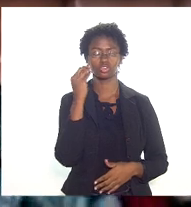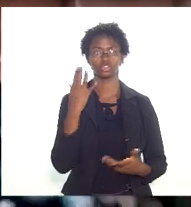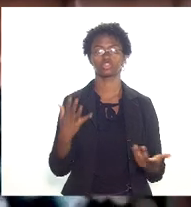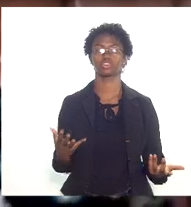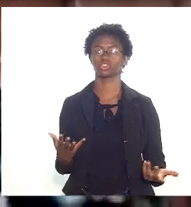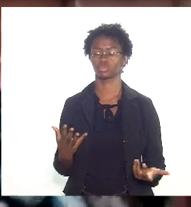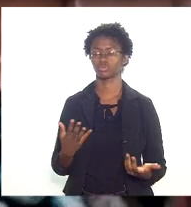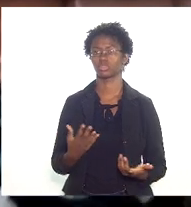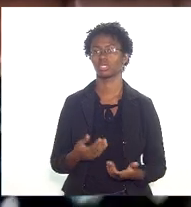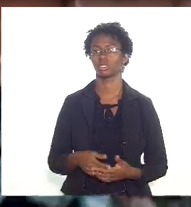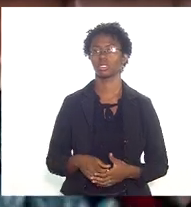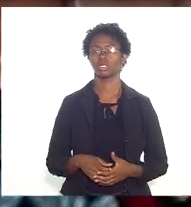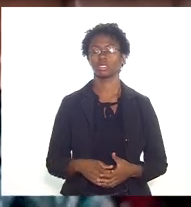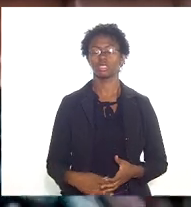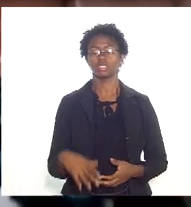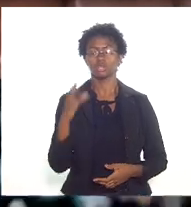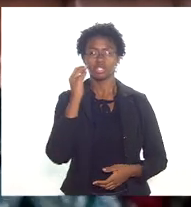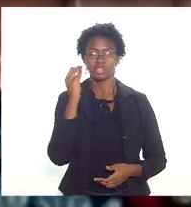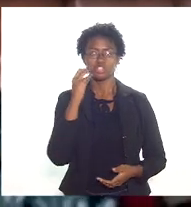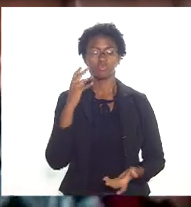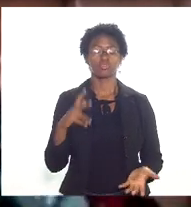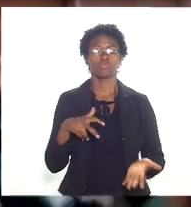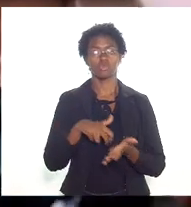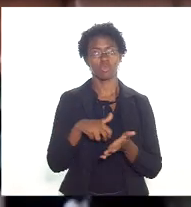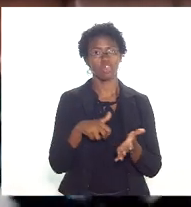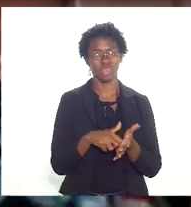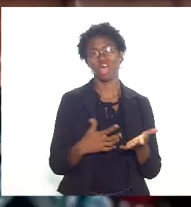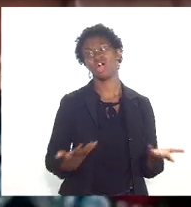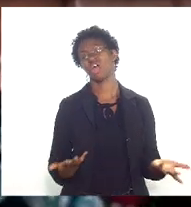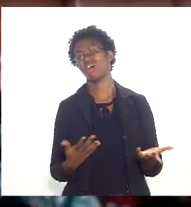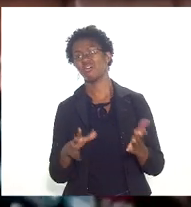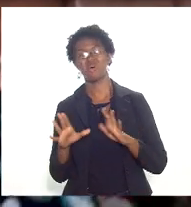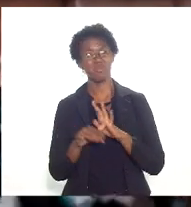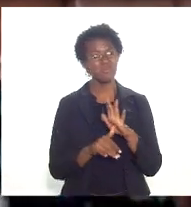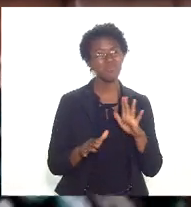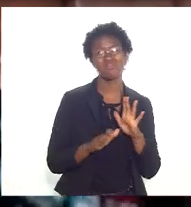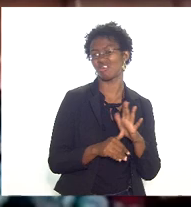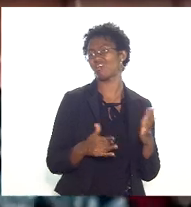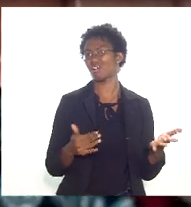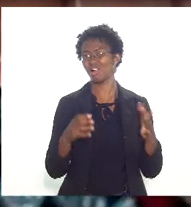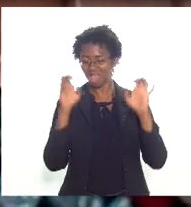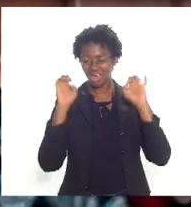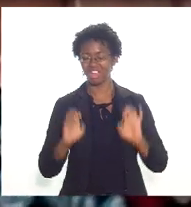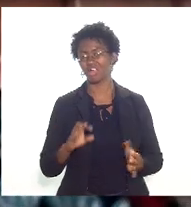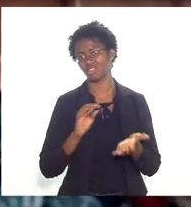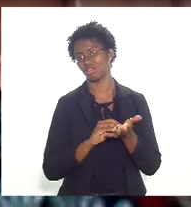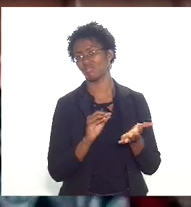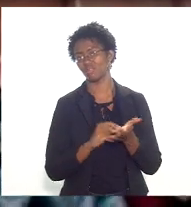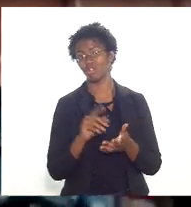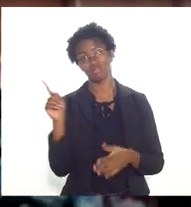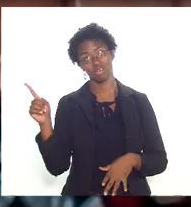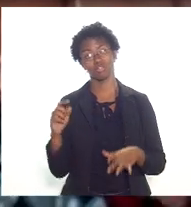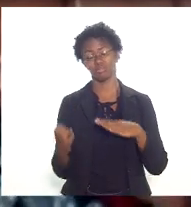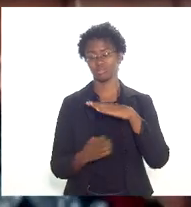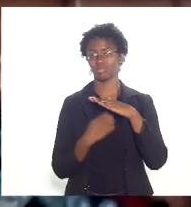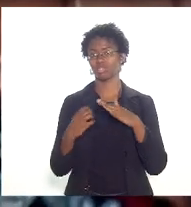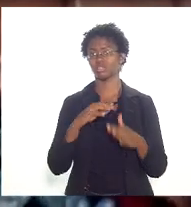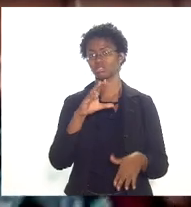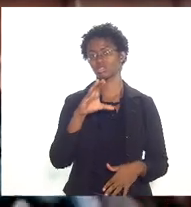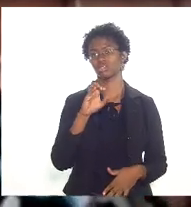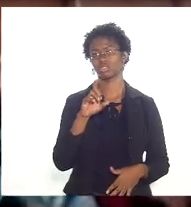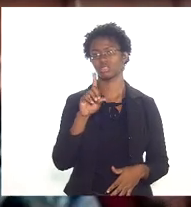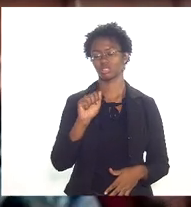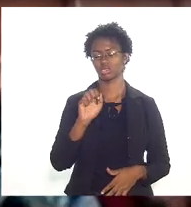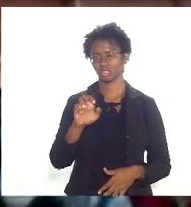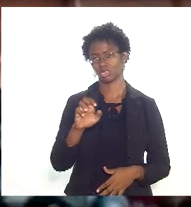espoliar de forma a nervosa fraudulenta desleal uma empresa como a Cedae aí a nossa